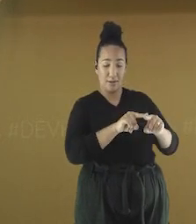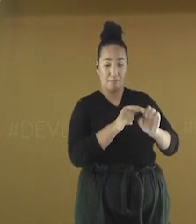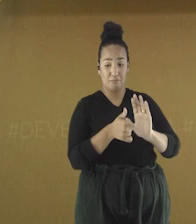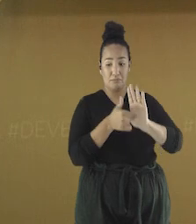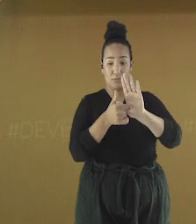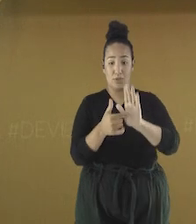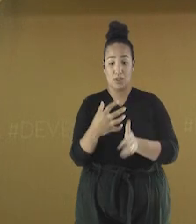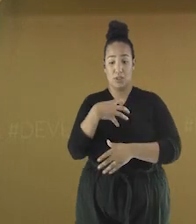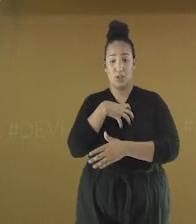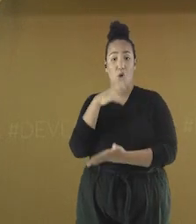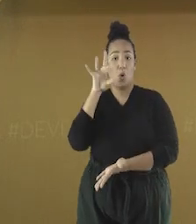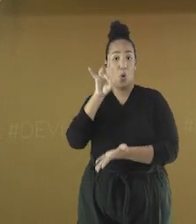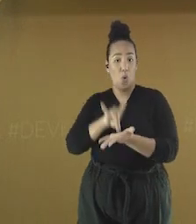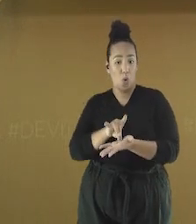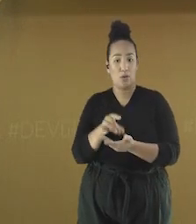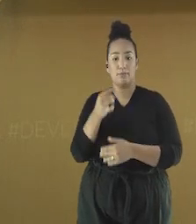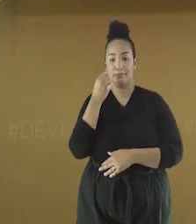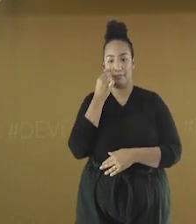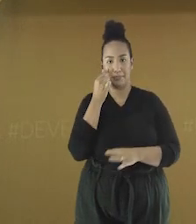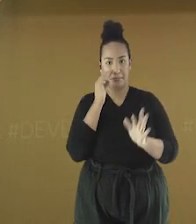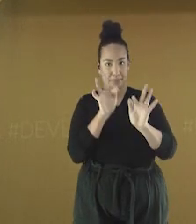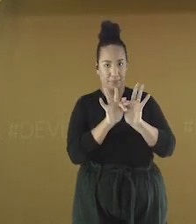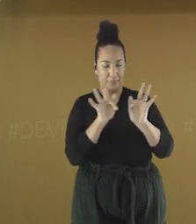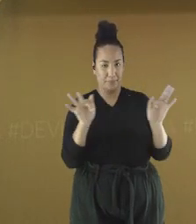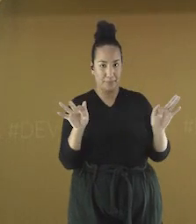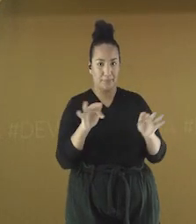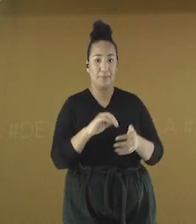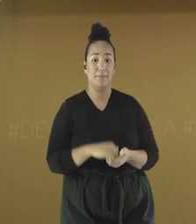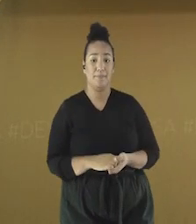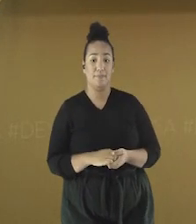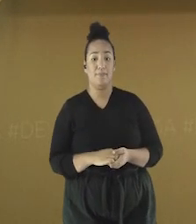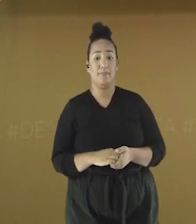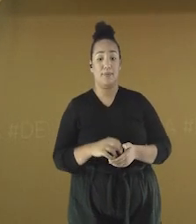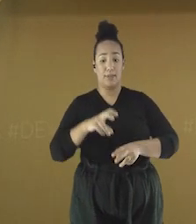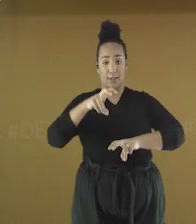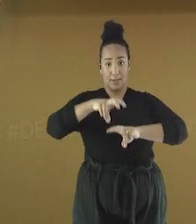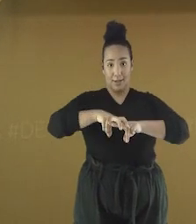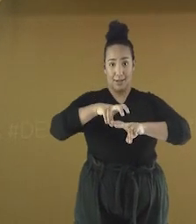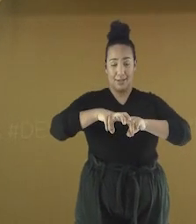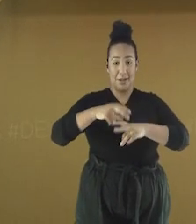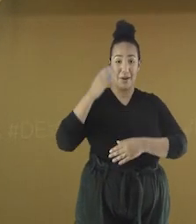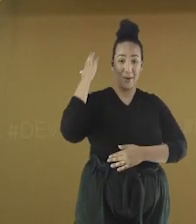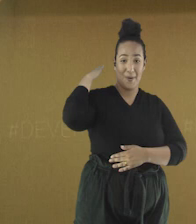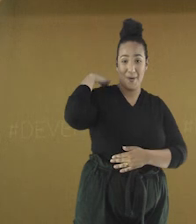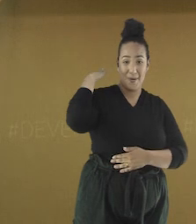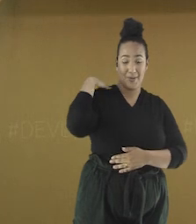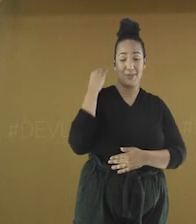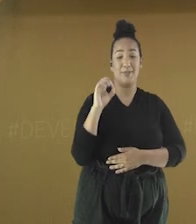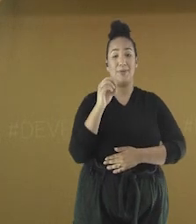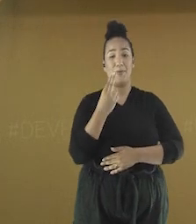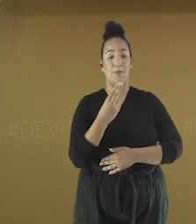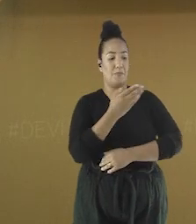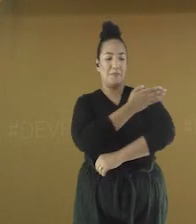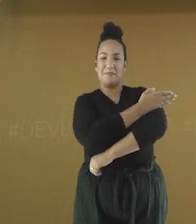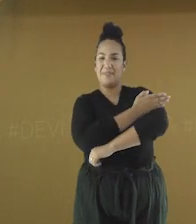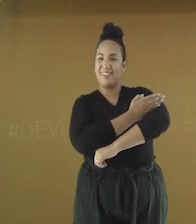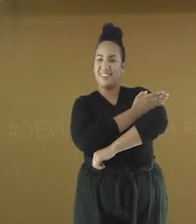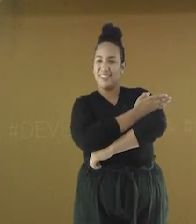palavras para o sentido literal, como no verso, olhem só. Costas da cadeira, manga da